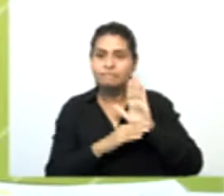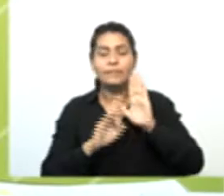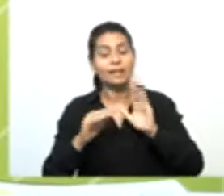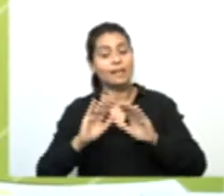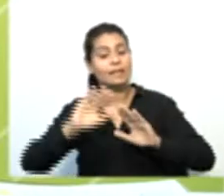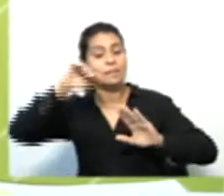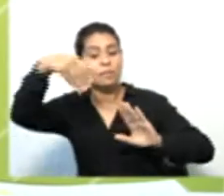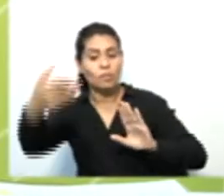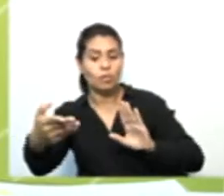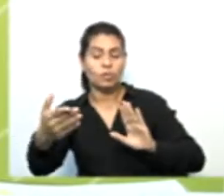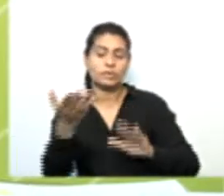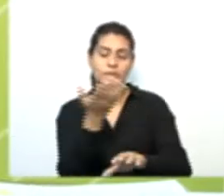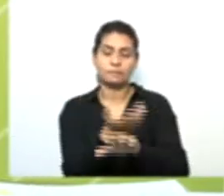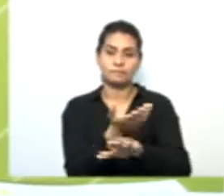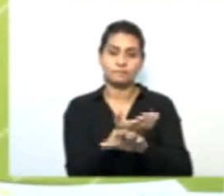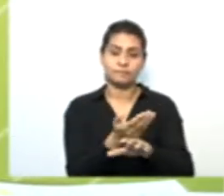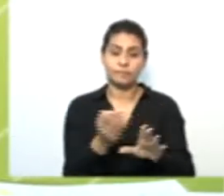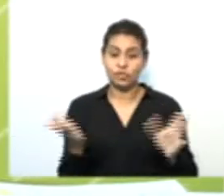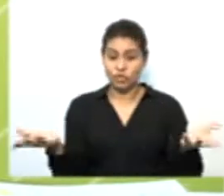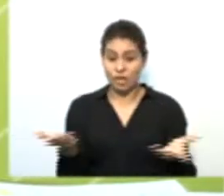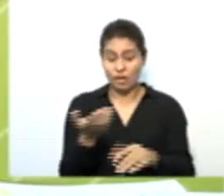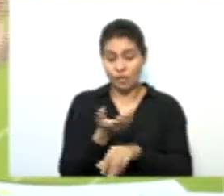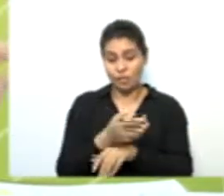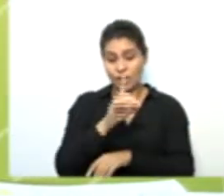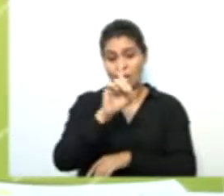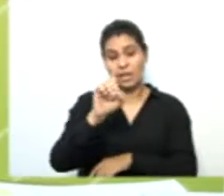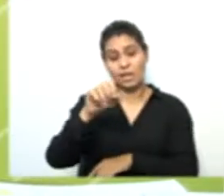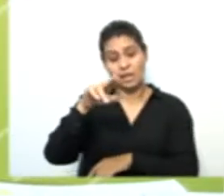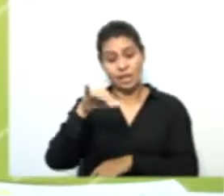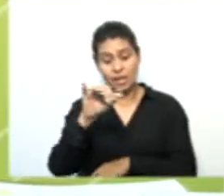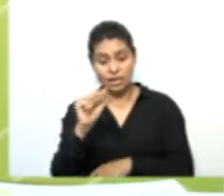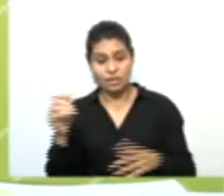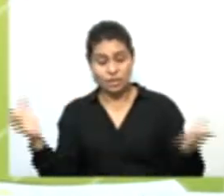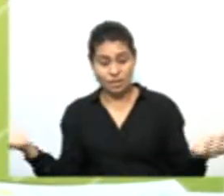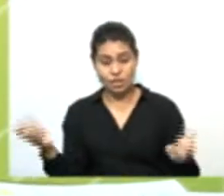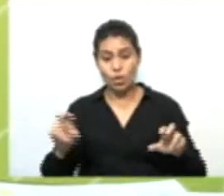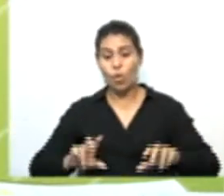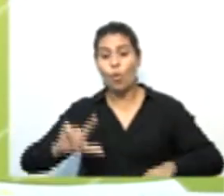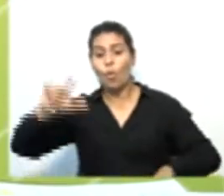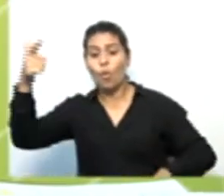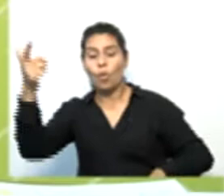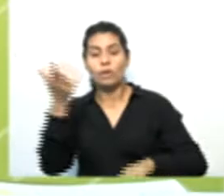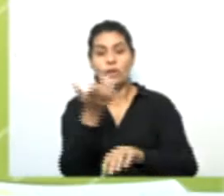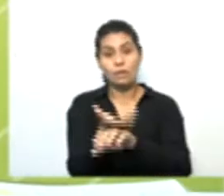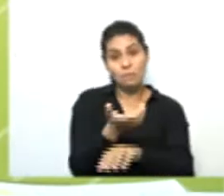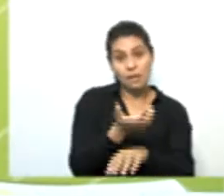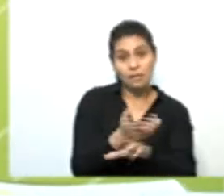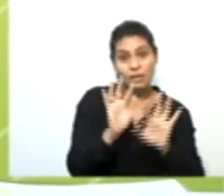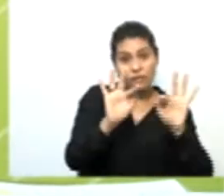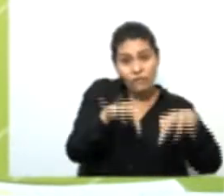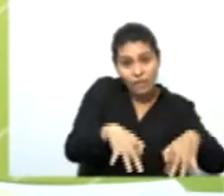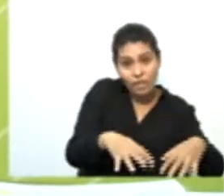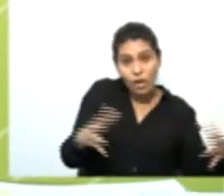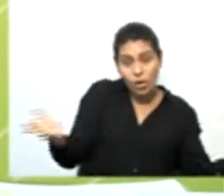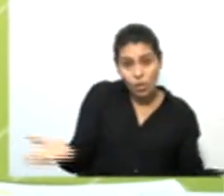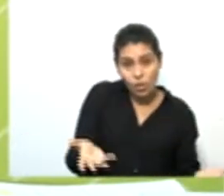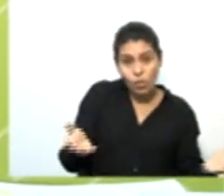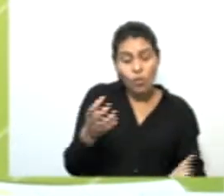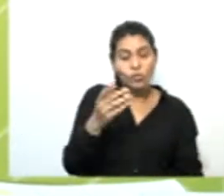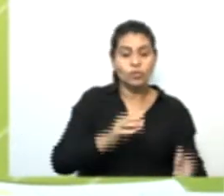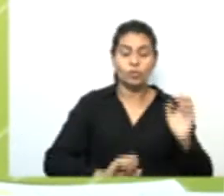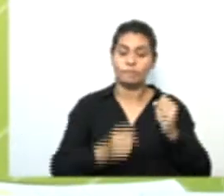da disciplina. Olha aí, nós já estamos com a professora Denise e o professor Carlos em outra disciplina, finalizando hoje operações